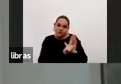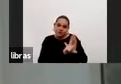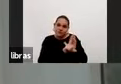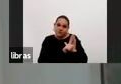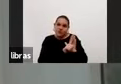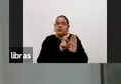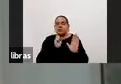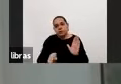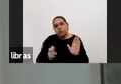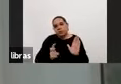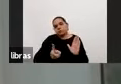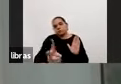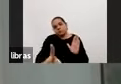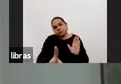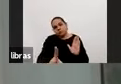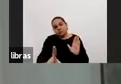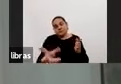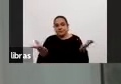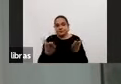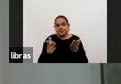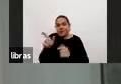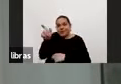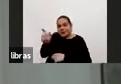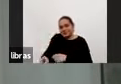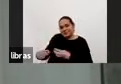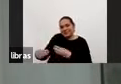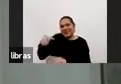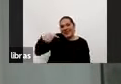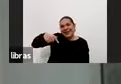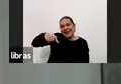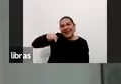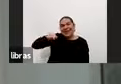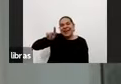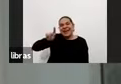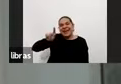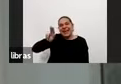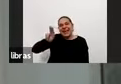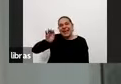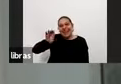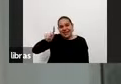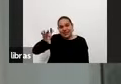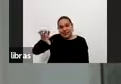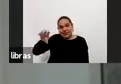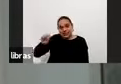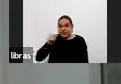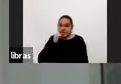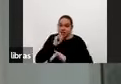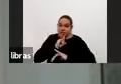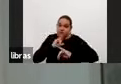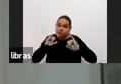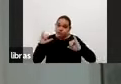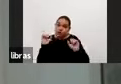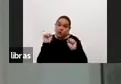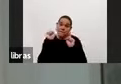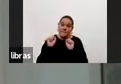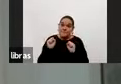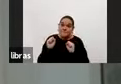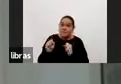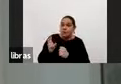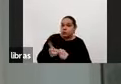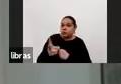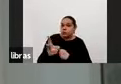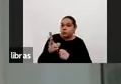ser prorrogada. O Guedes anunciou isso na sexta-feira, na verdade, né, em relação à possibilidade da prorrogação por